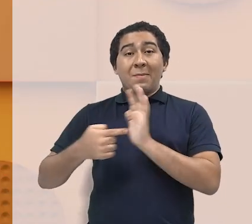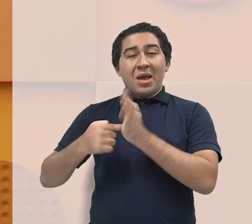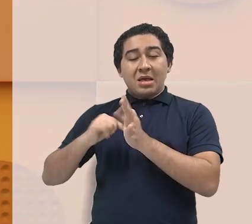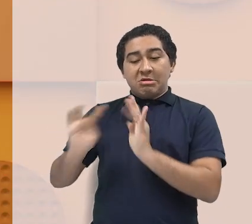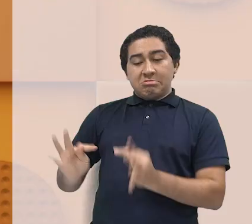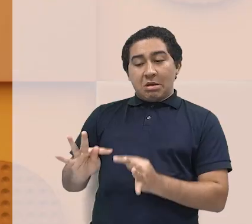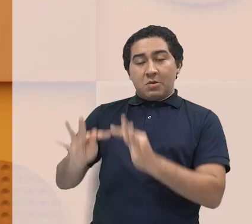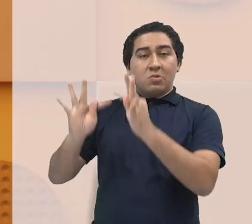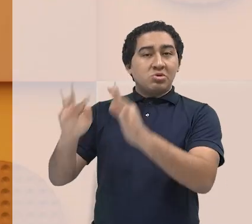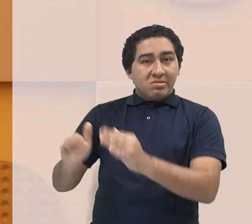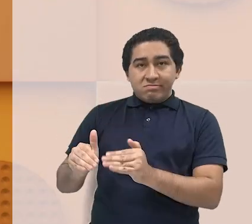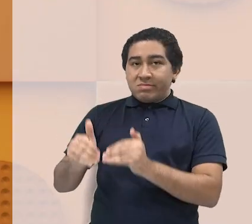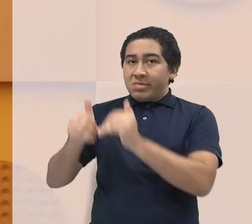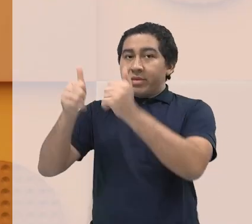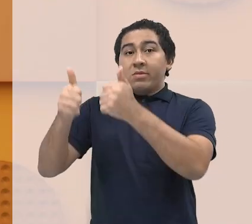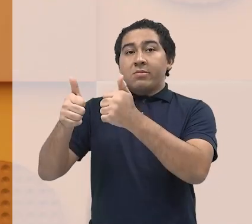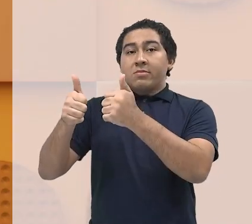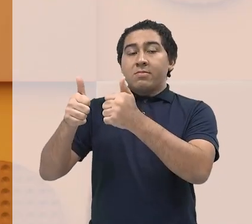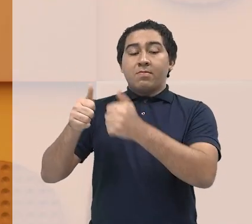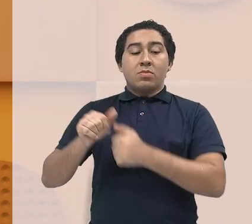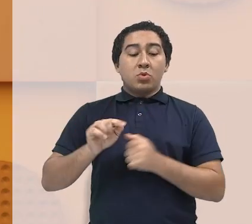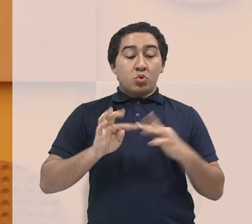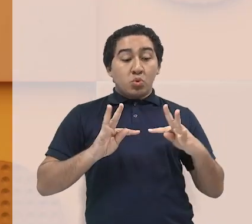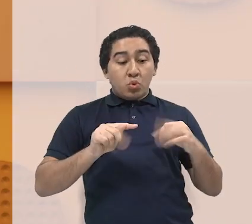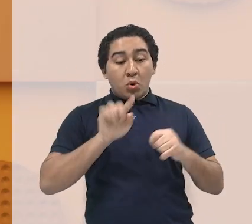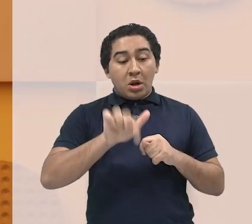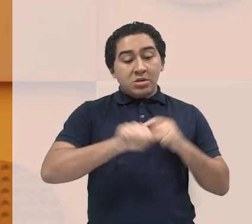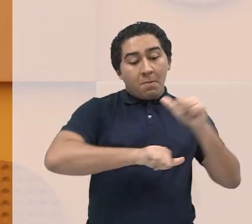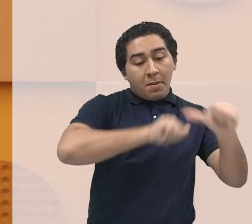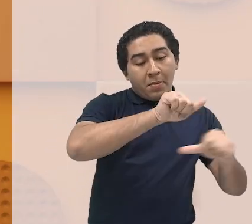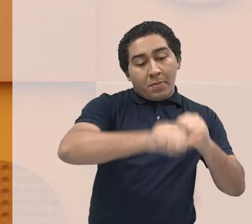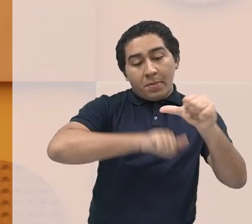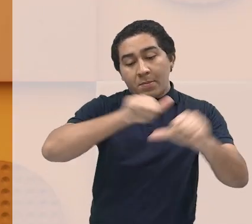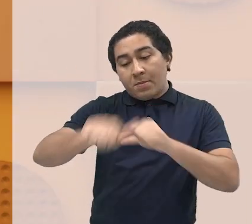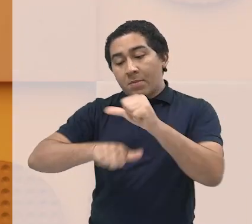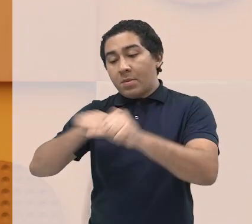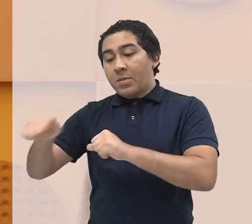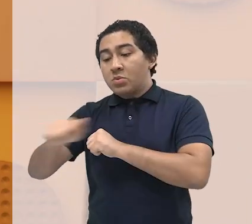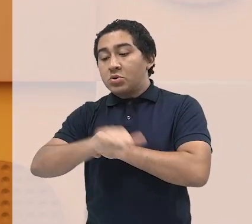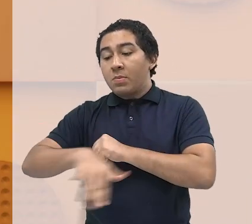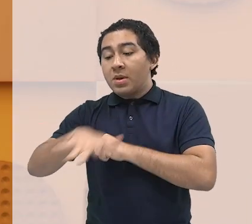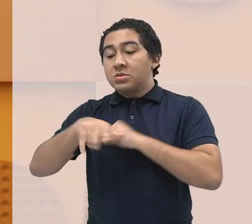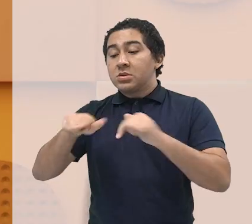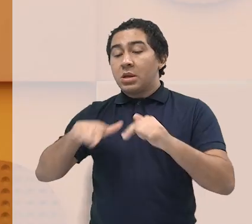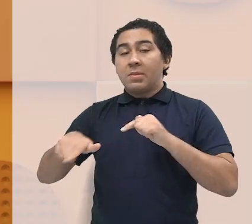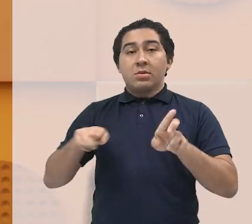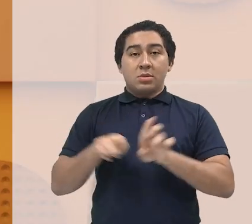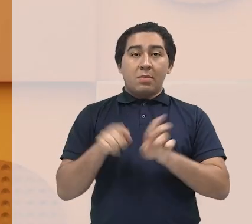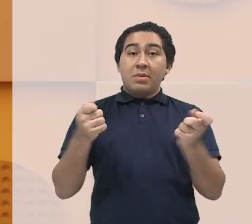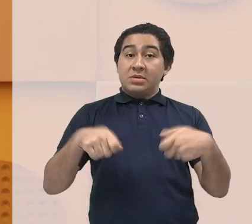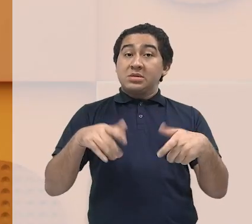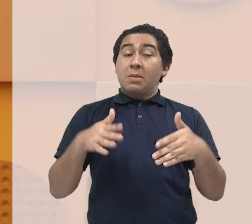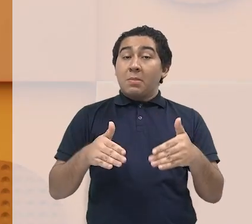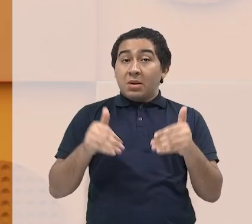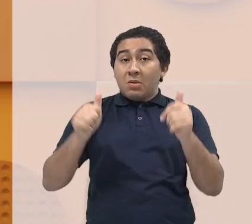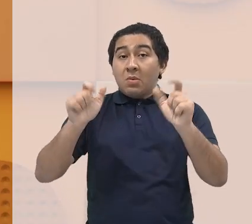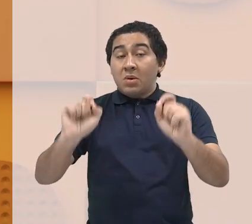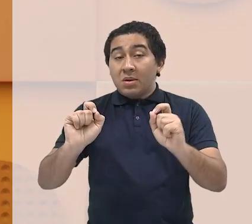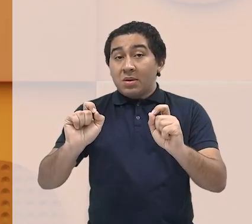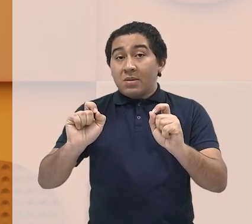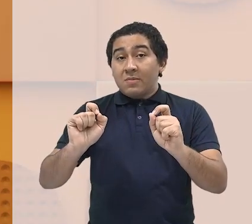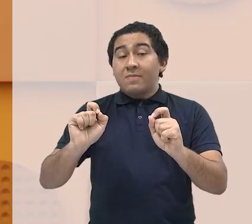né? Então, essas transformações na ocupação do trabalho, por sua vez, também exigem um maior processo